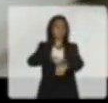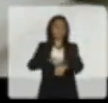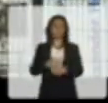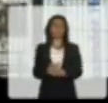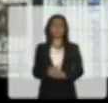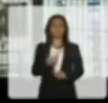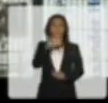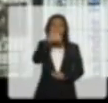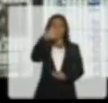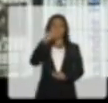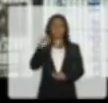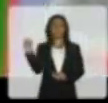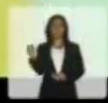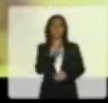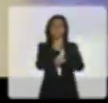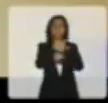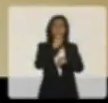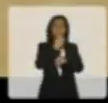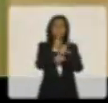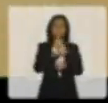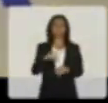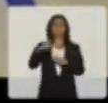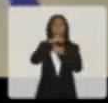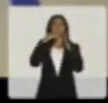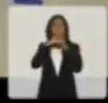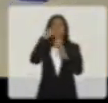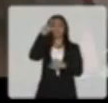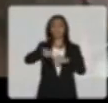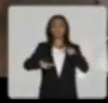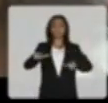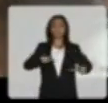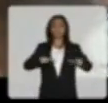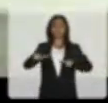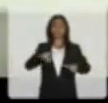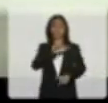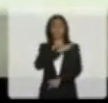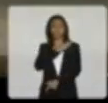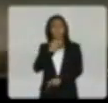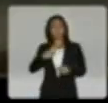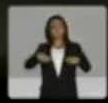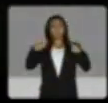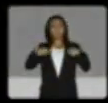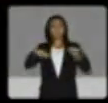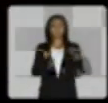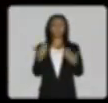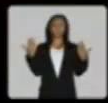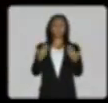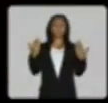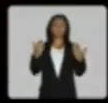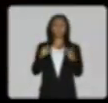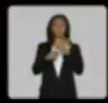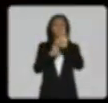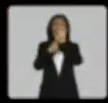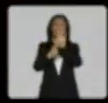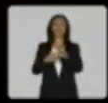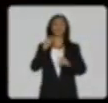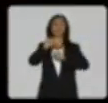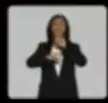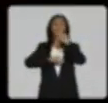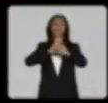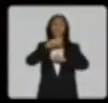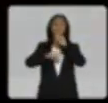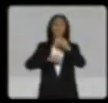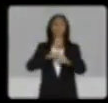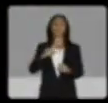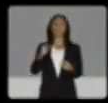em 60 mil novas vagas em creche tudo isso é trabalhar por quem mais precisa agora vamos mostrar que o